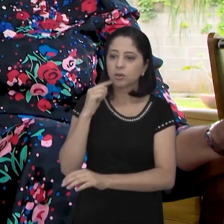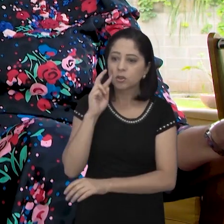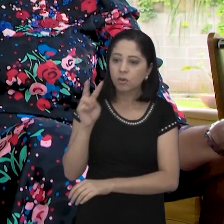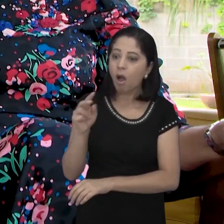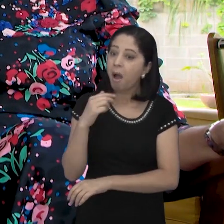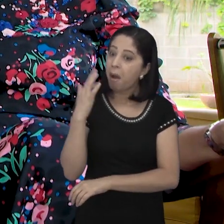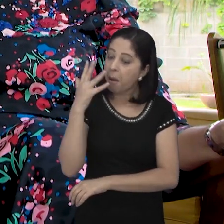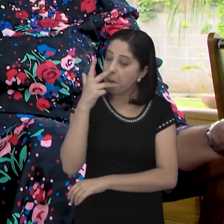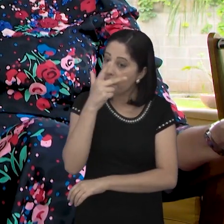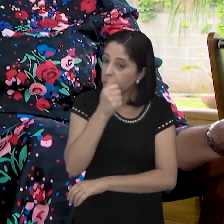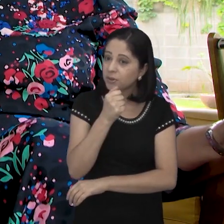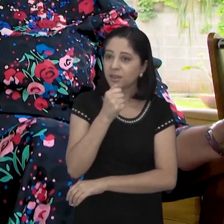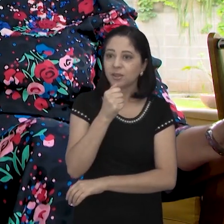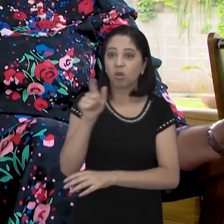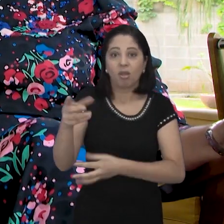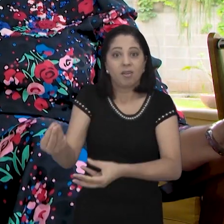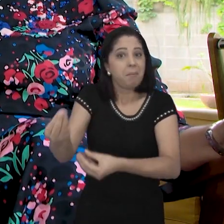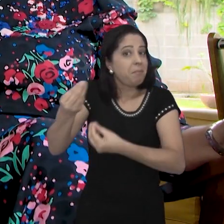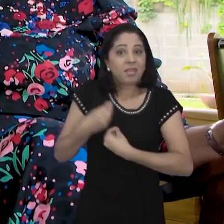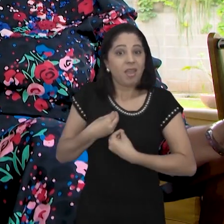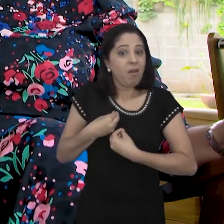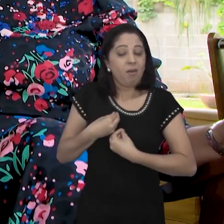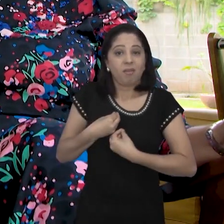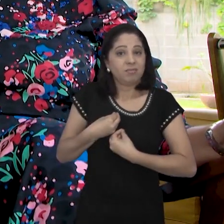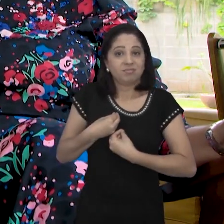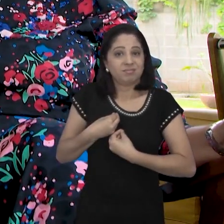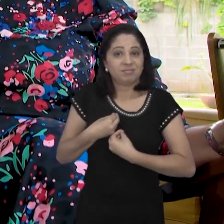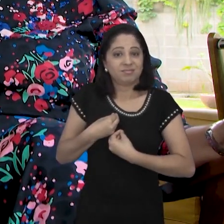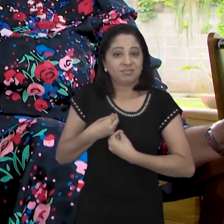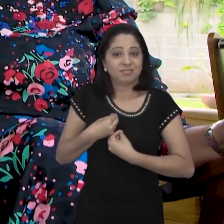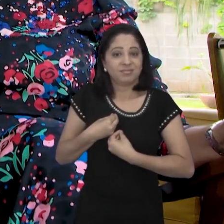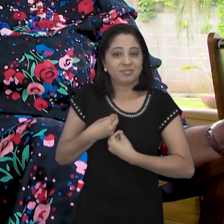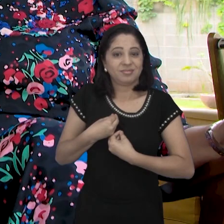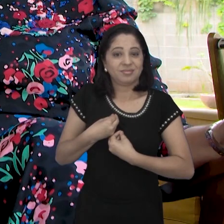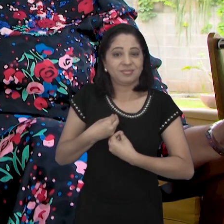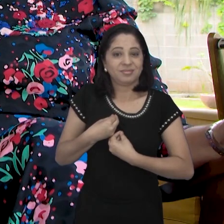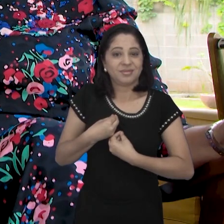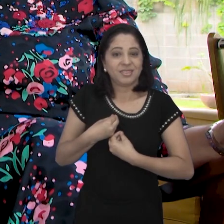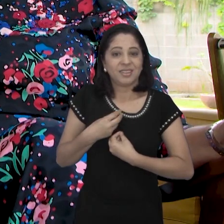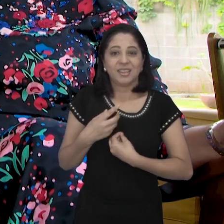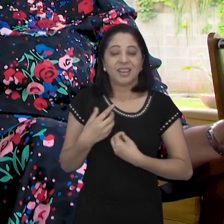nos encantamos com o projeto. Foi uma coisa que veio para nós pronta, uma caixa